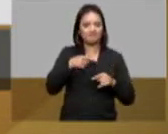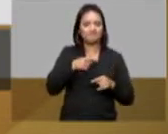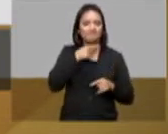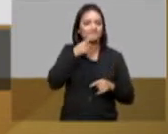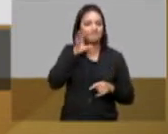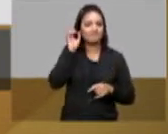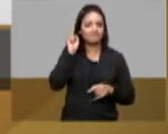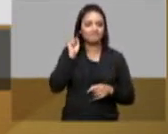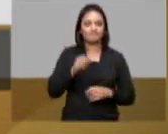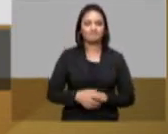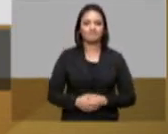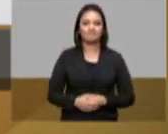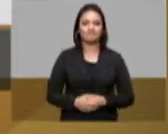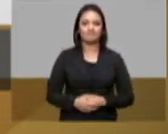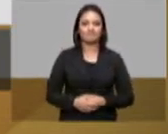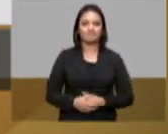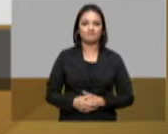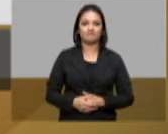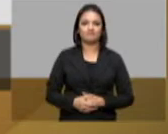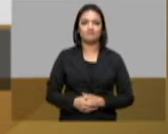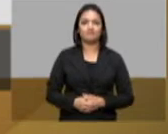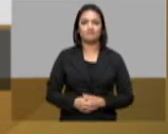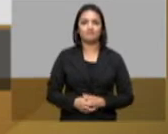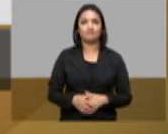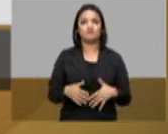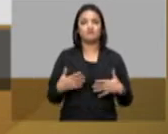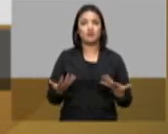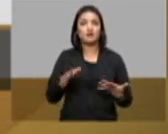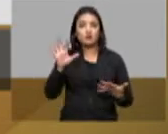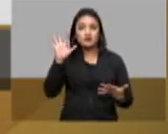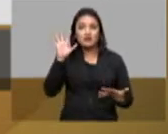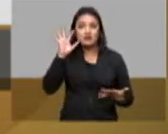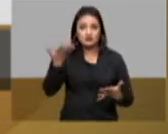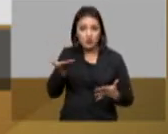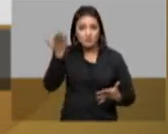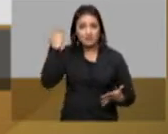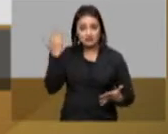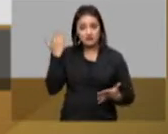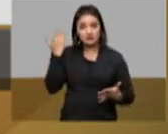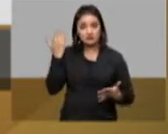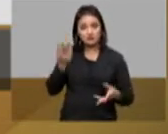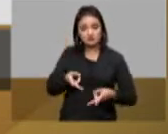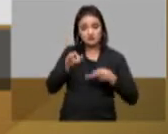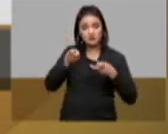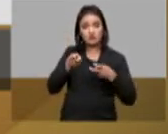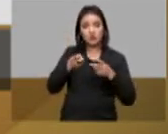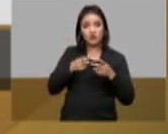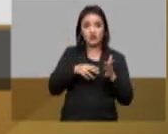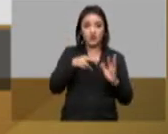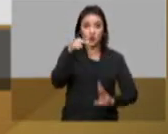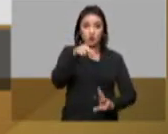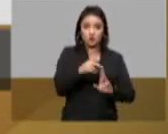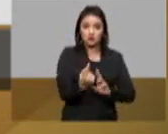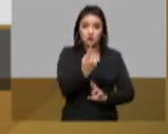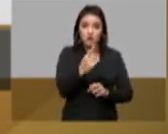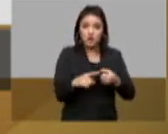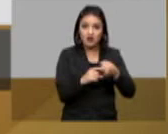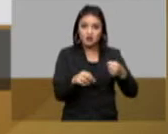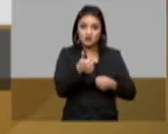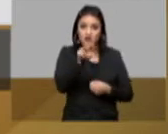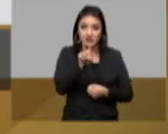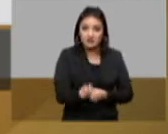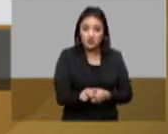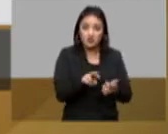Ou seja, nessa ocasião, a Corte entendeu que sim, a leitura do inciso 1º do artigo 150, ela deve